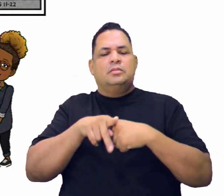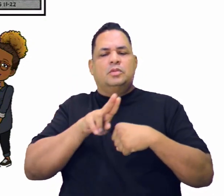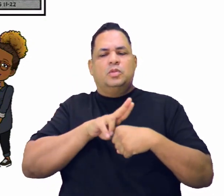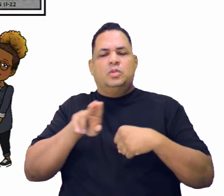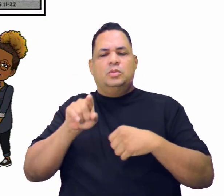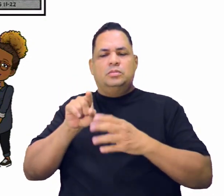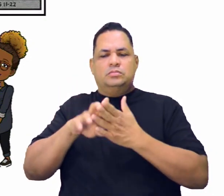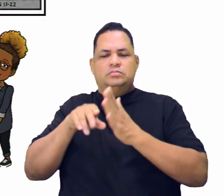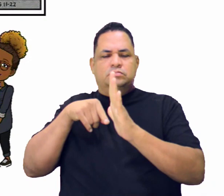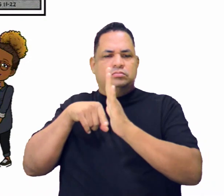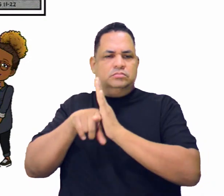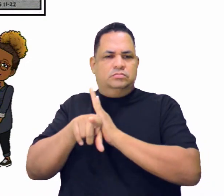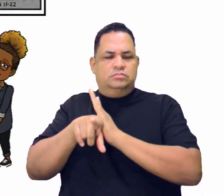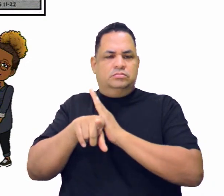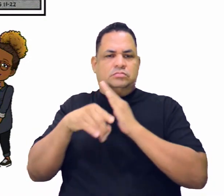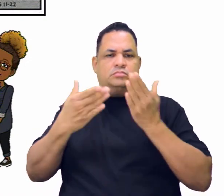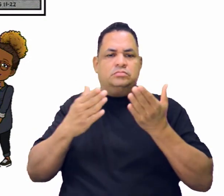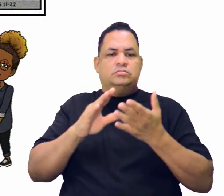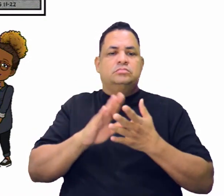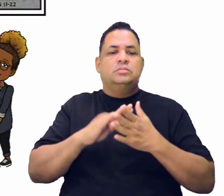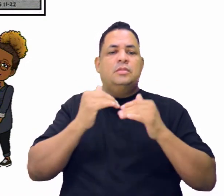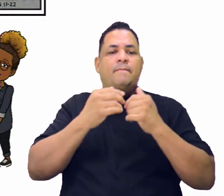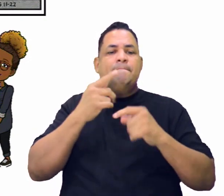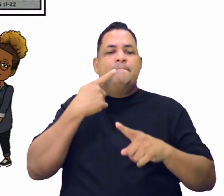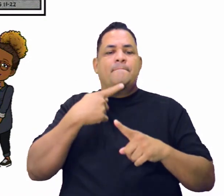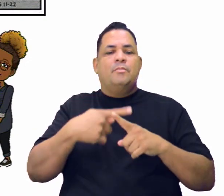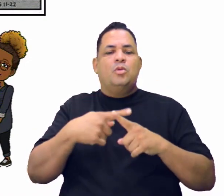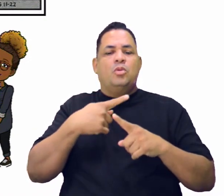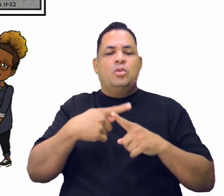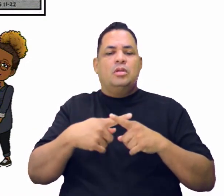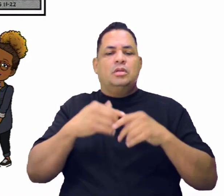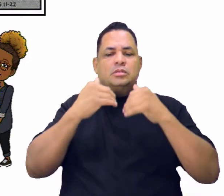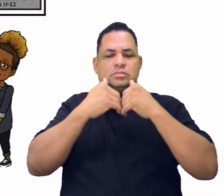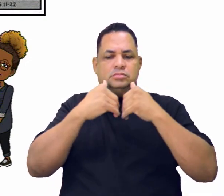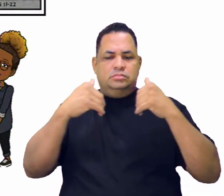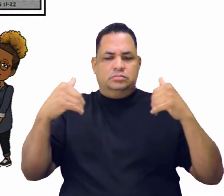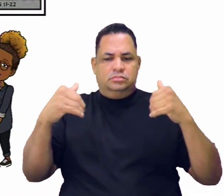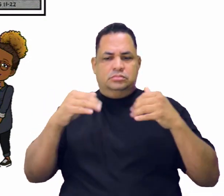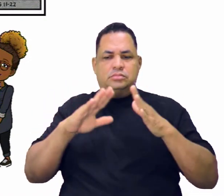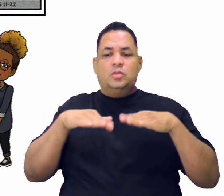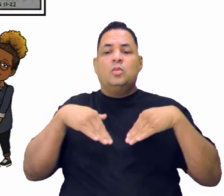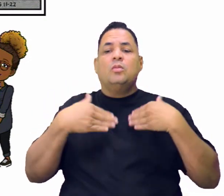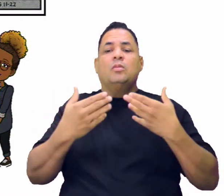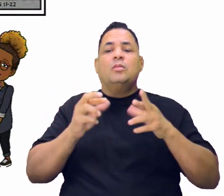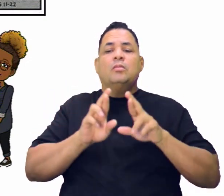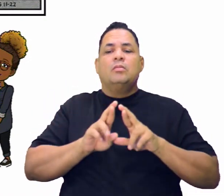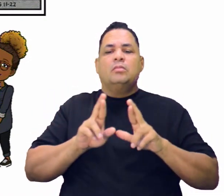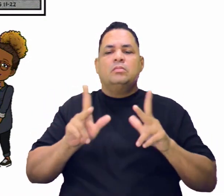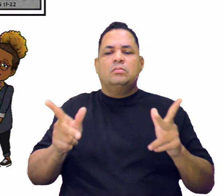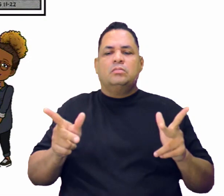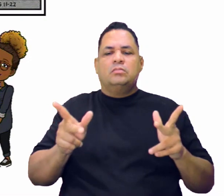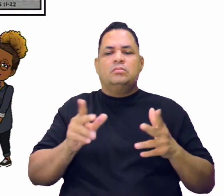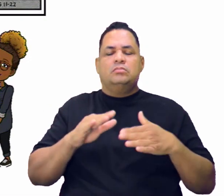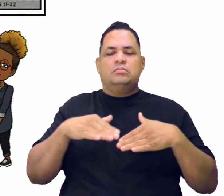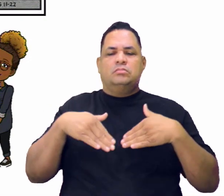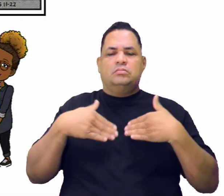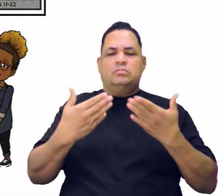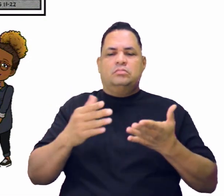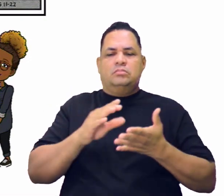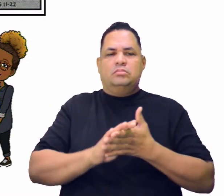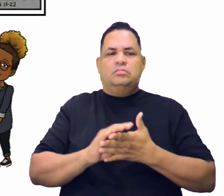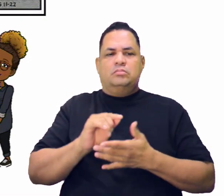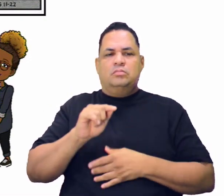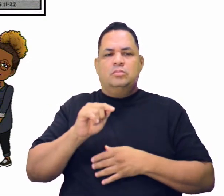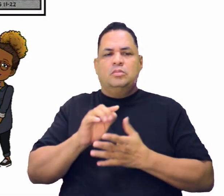interrogativo, esse porquê será separado. A diferença vai ser o seguinte, quando o